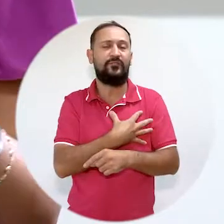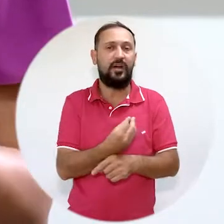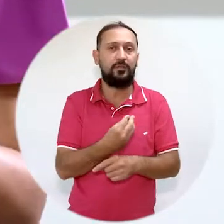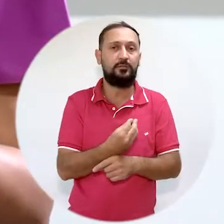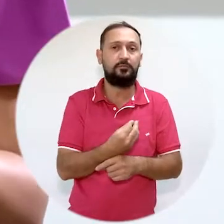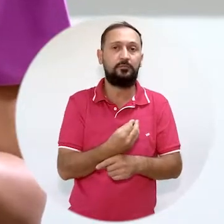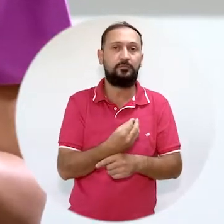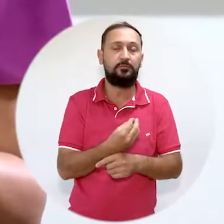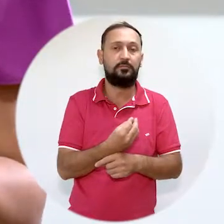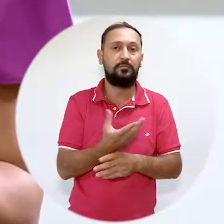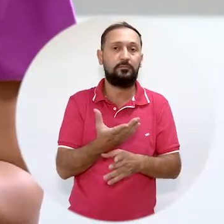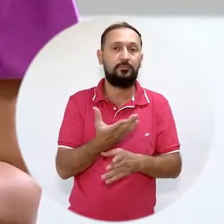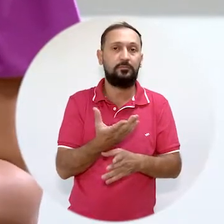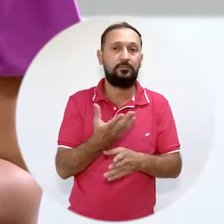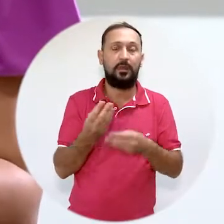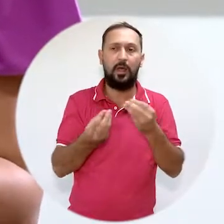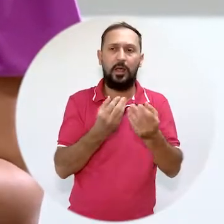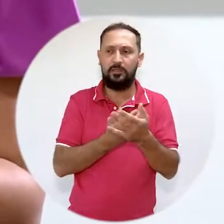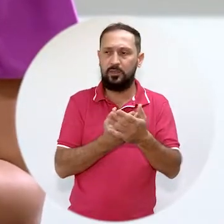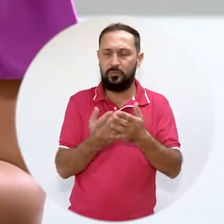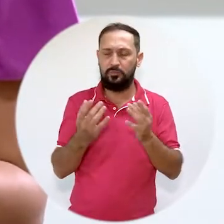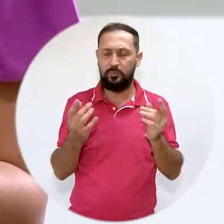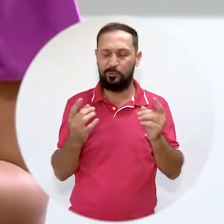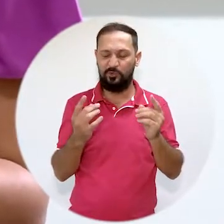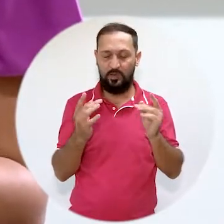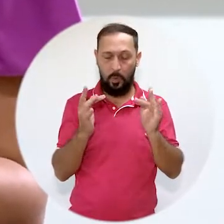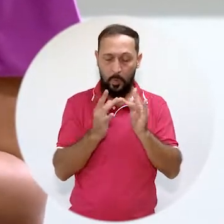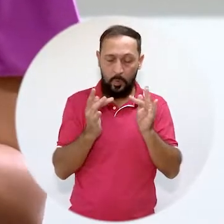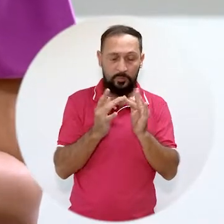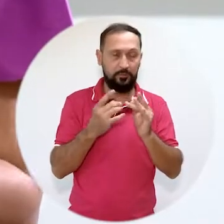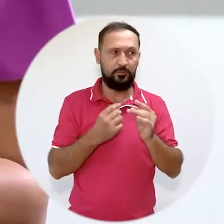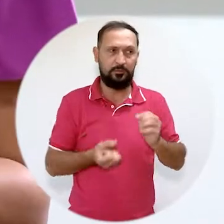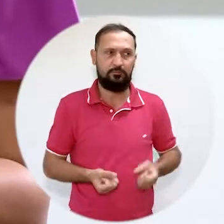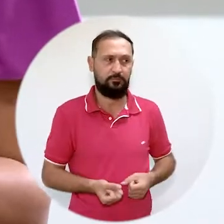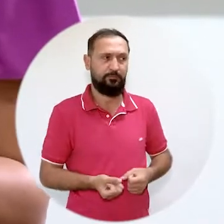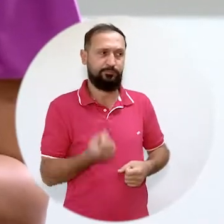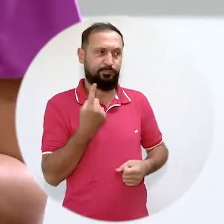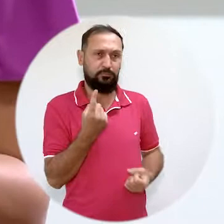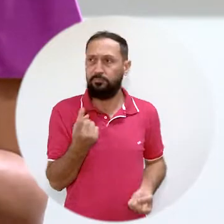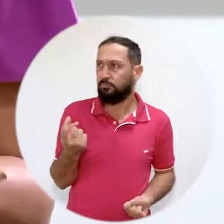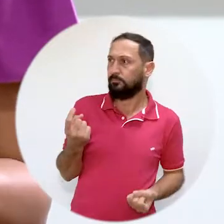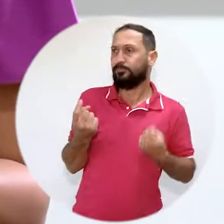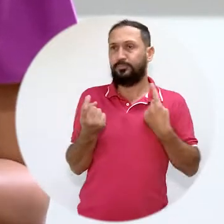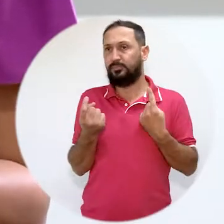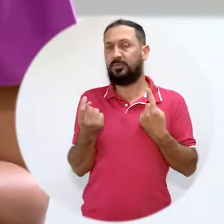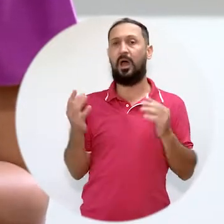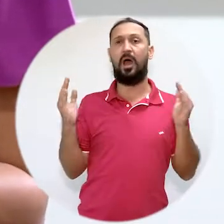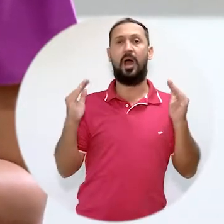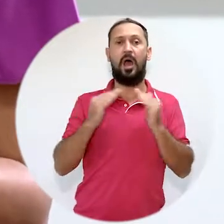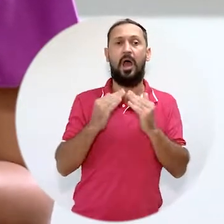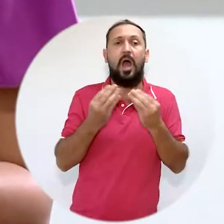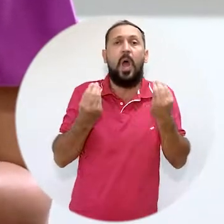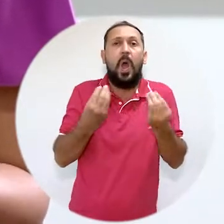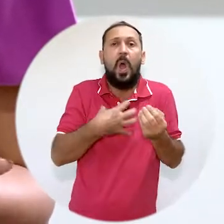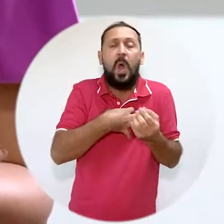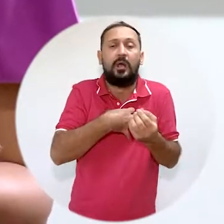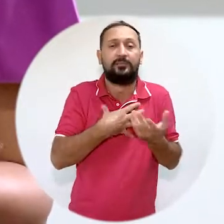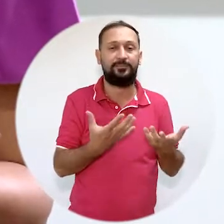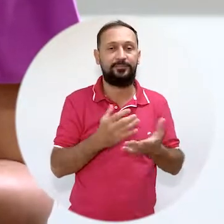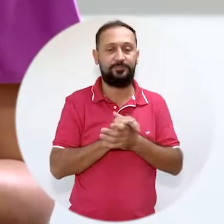nem se olhava e começaram a se estranhar depois, né? Na hora que todo mundo teve que ficar trancado em casa, e